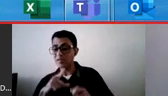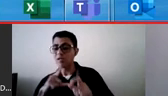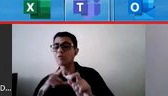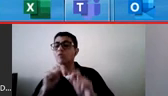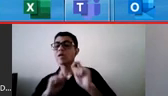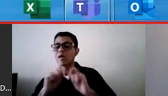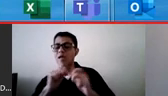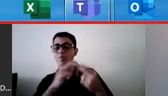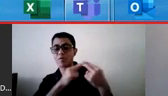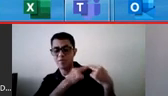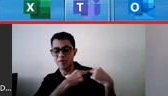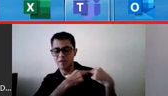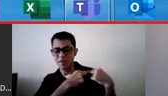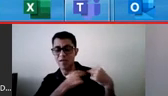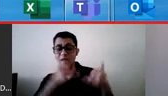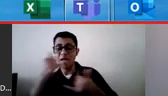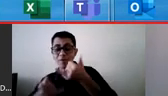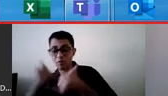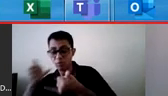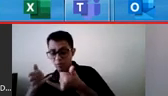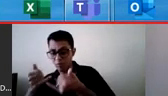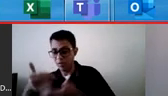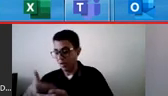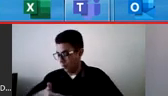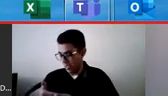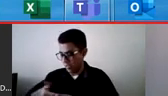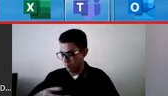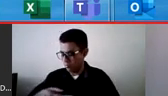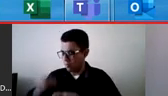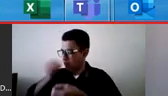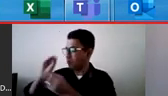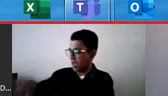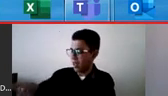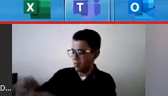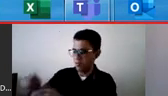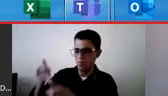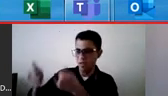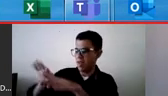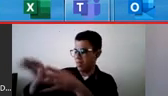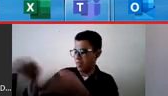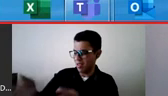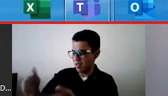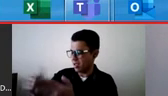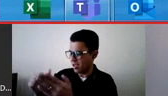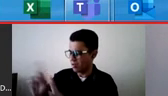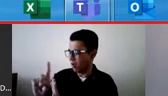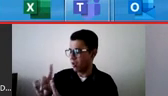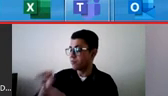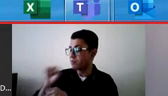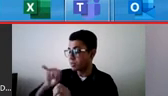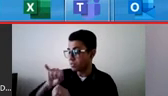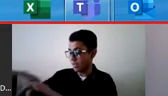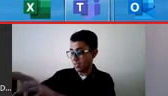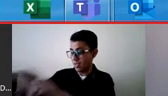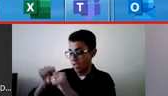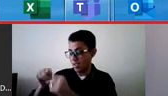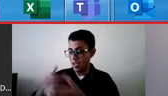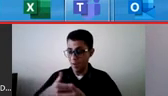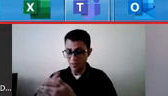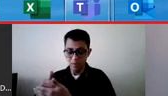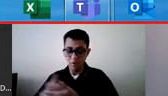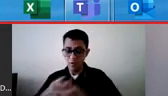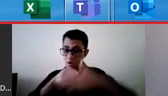responsabilidade. Ela brincou com aquela boneca, ela não vai deixar jogada na casa. Ela tem que pegar aquela boneca e guardar